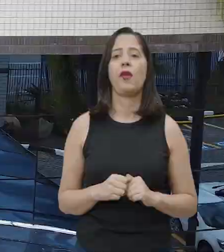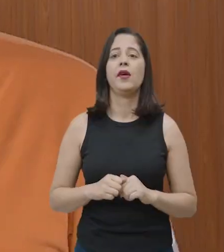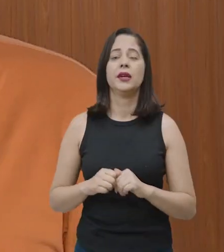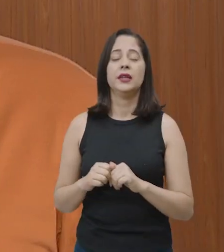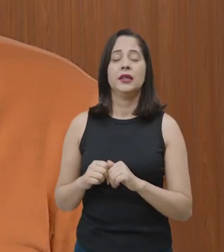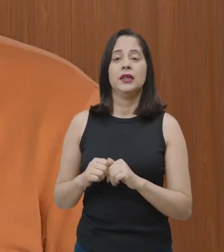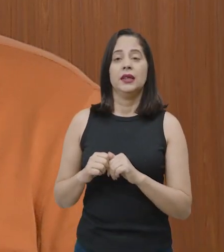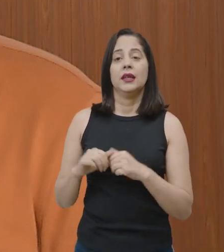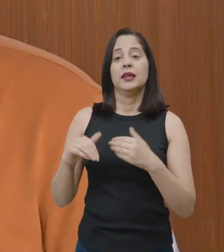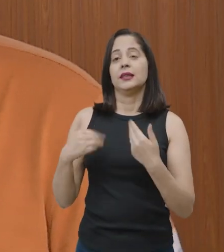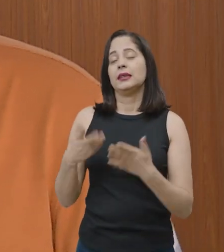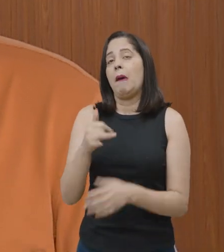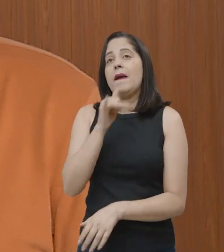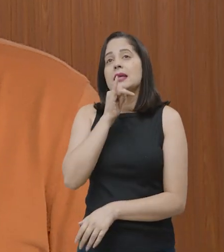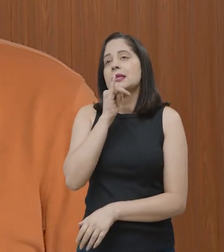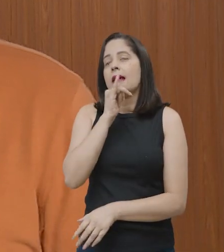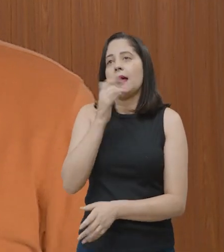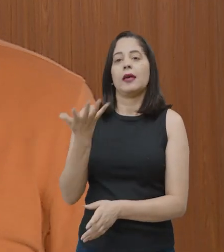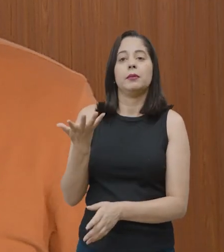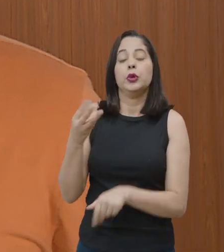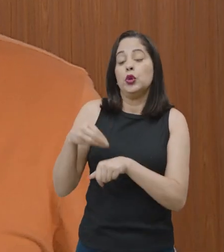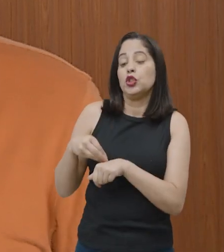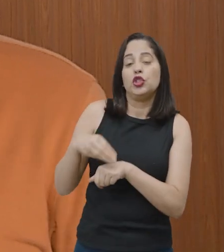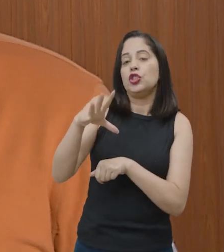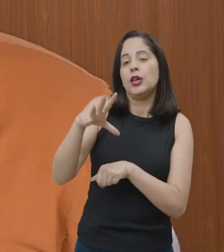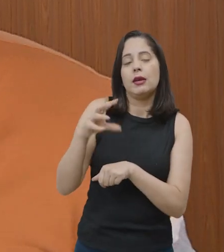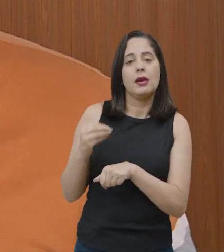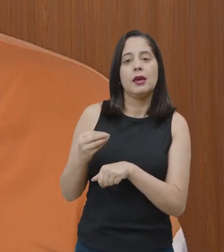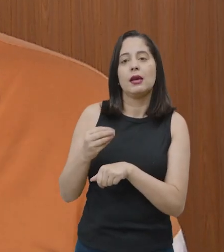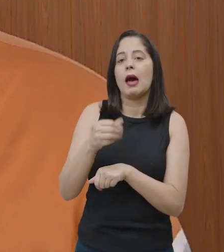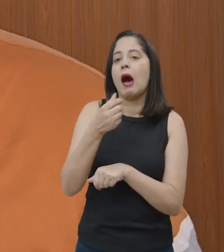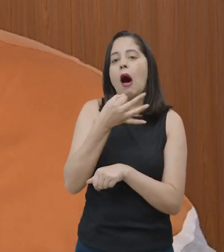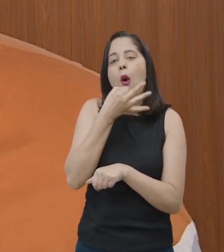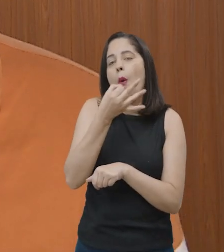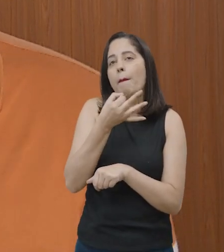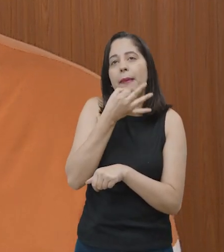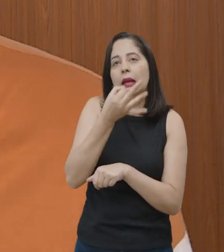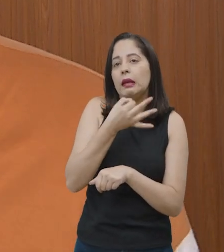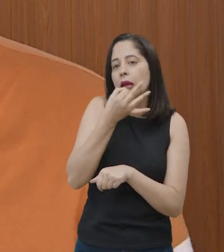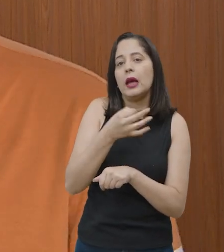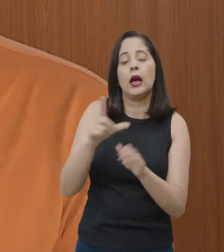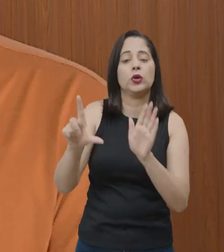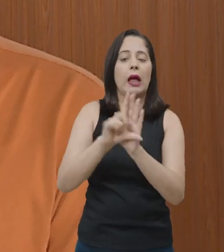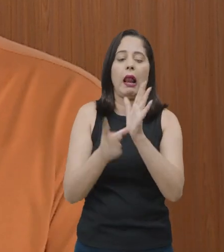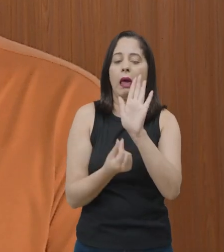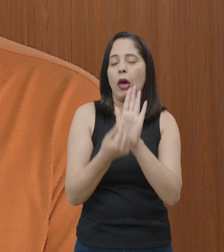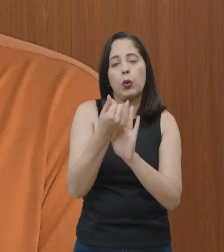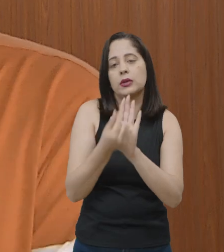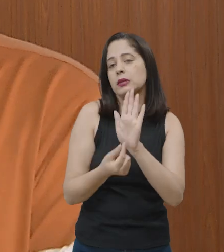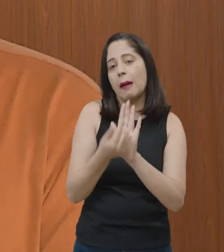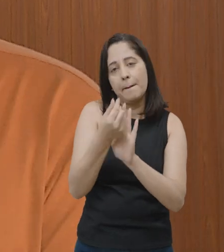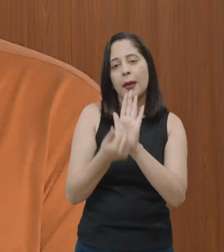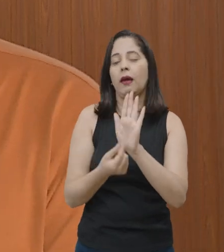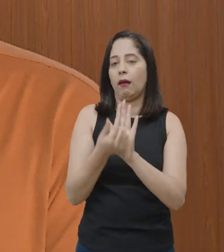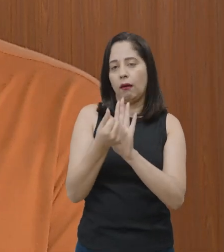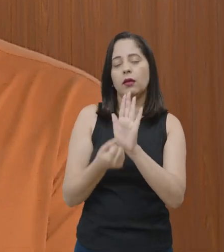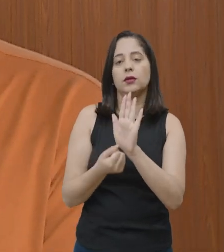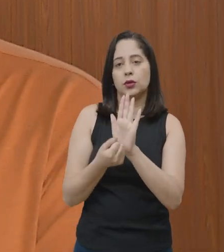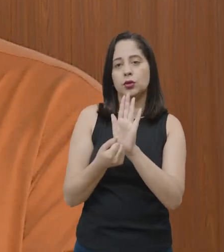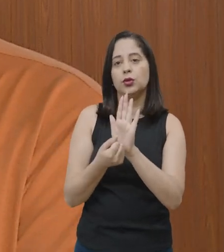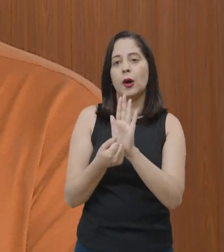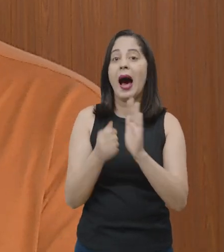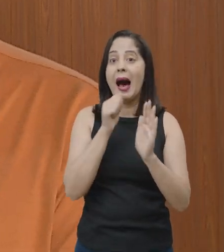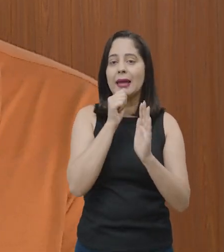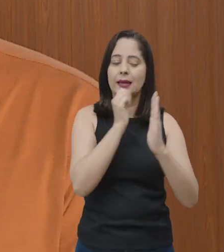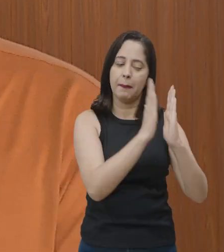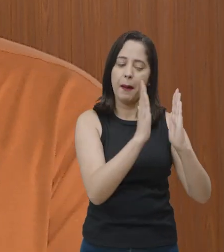aprovação. As emendas que visam, por exemplo, sugestão da lei orçamentária anual, por exemplo. Então, a lei